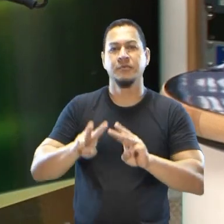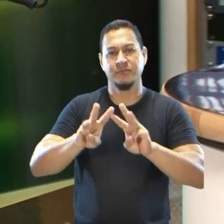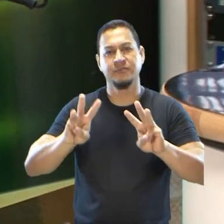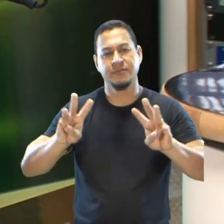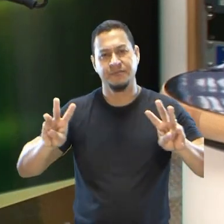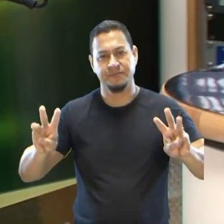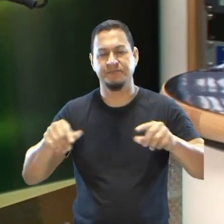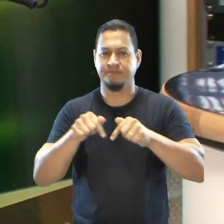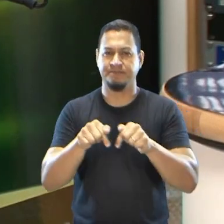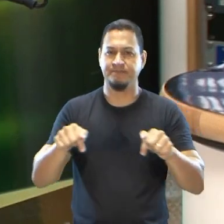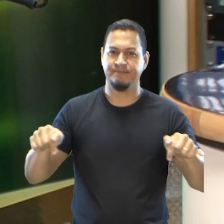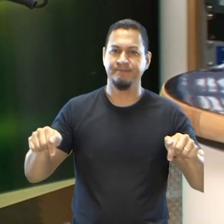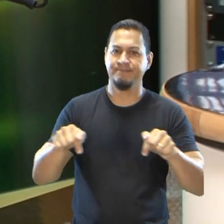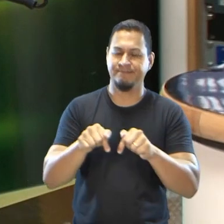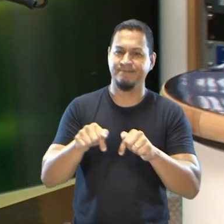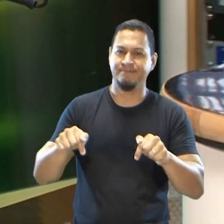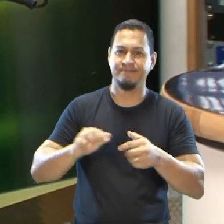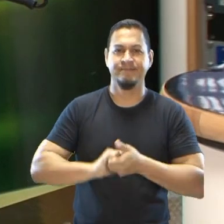da UFRR,